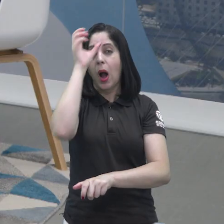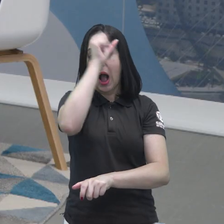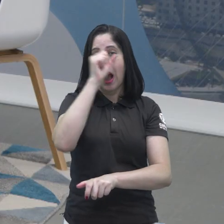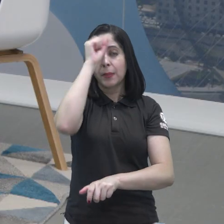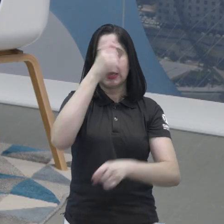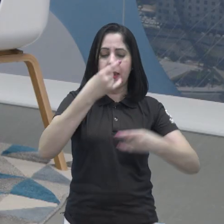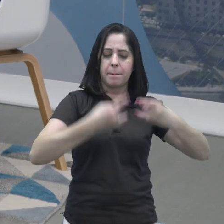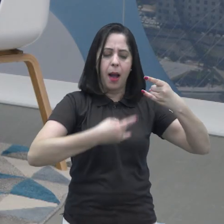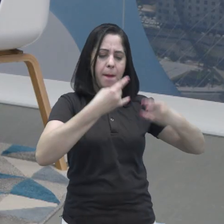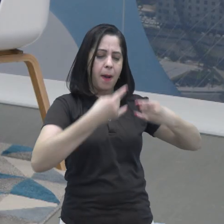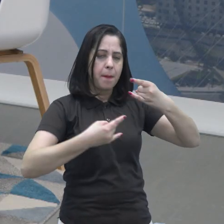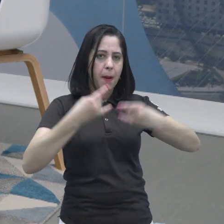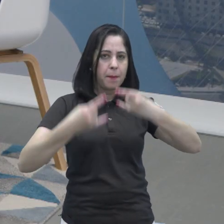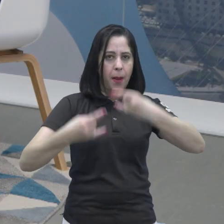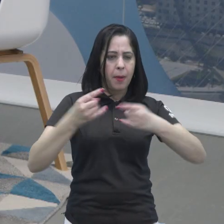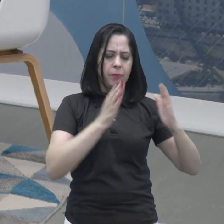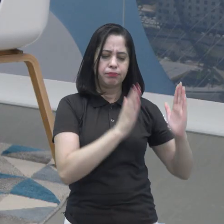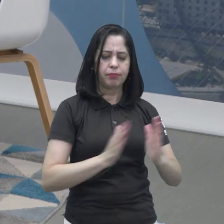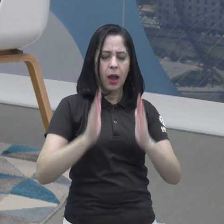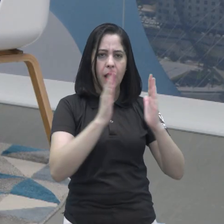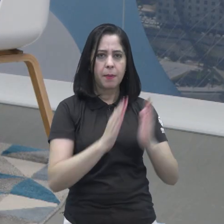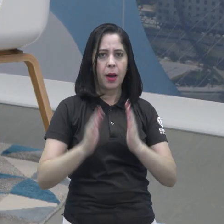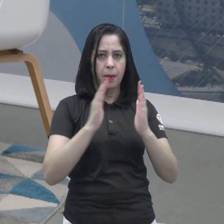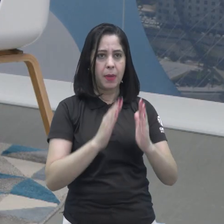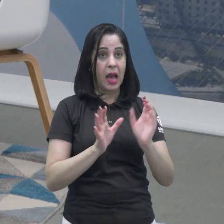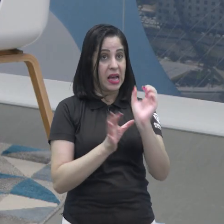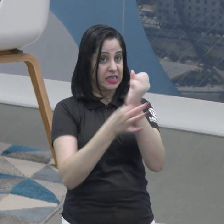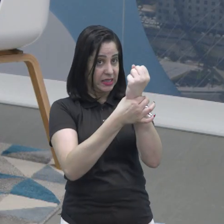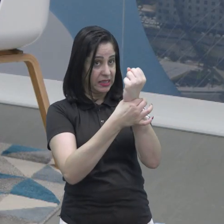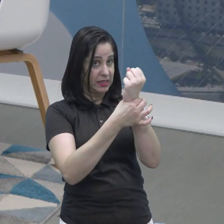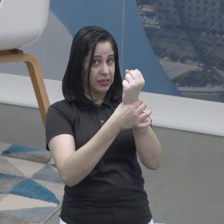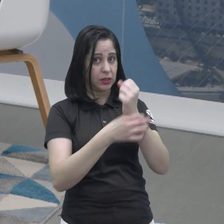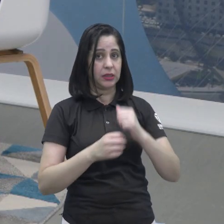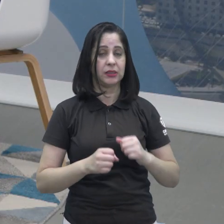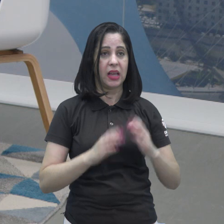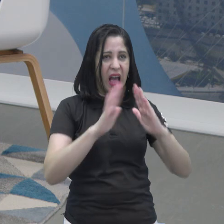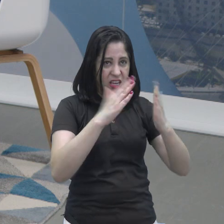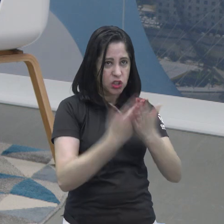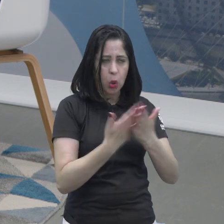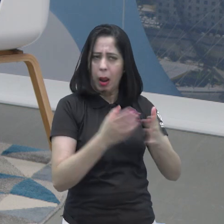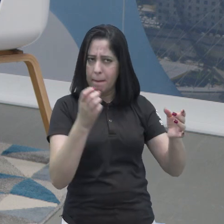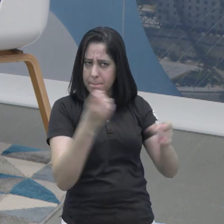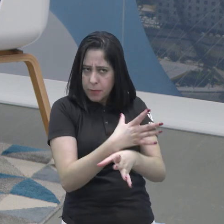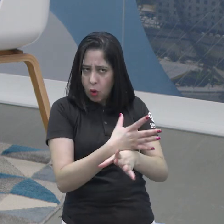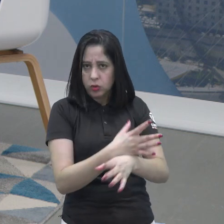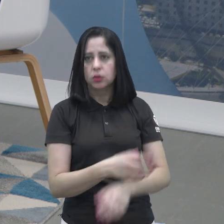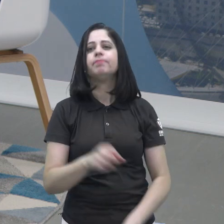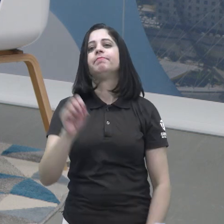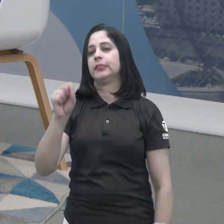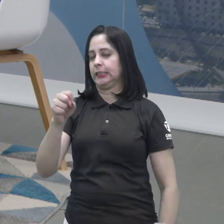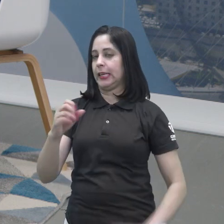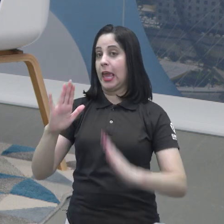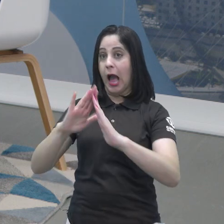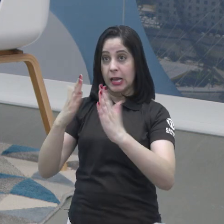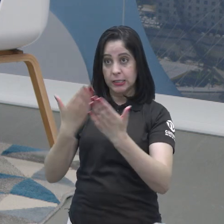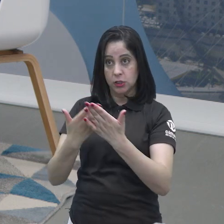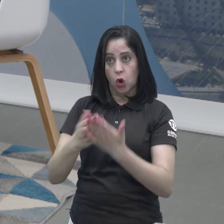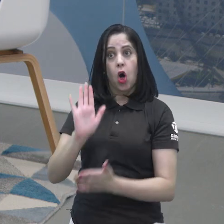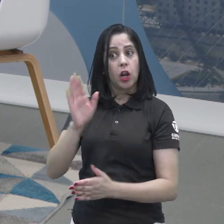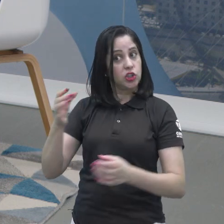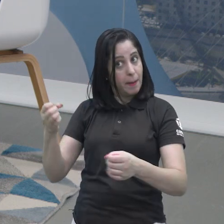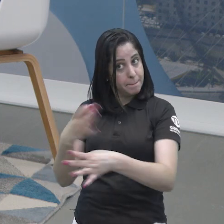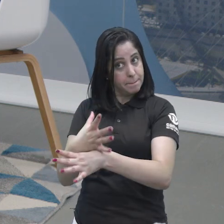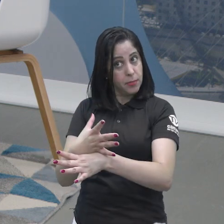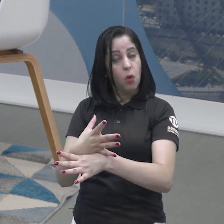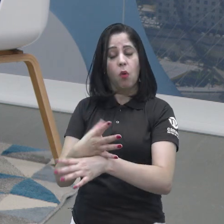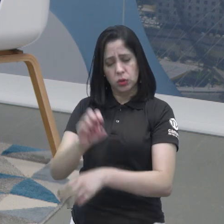com a cibersegurança? As nossas escolas, as nossas universidades estão preparadas? Elas estão preparadas, Matheus. Que